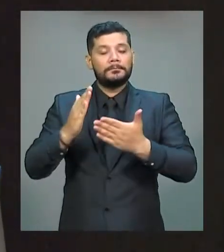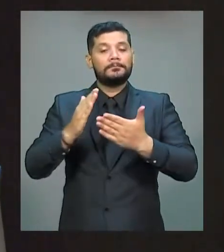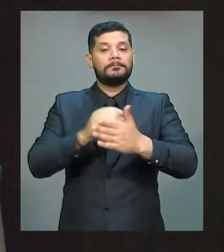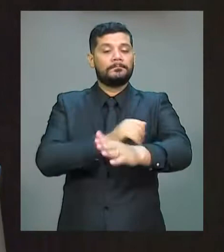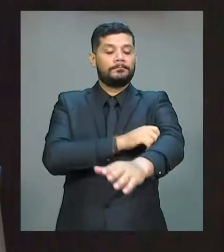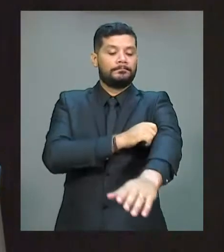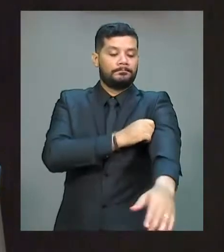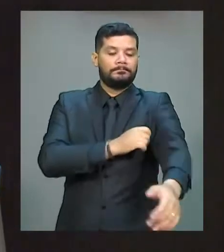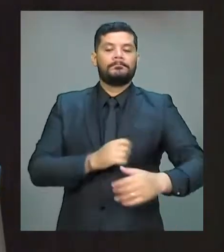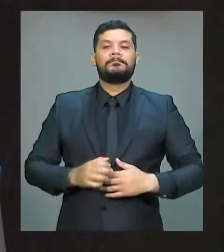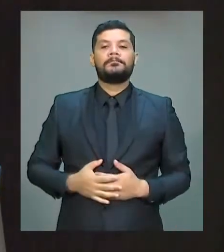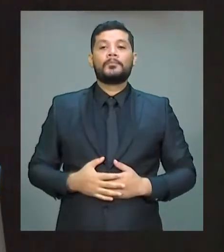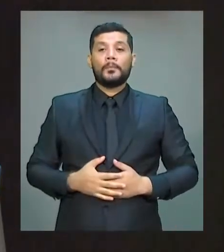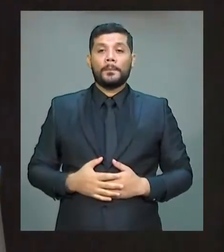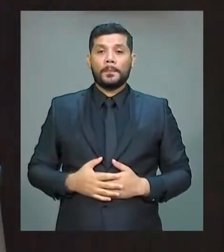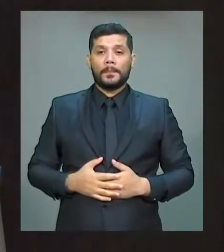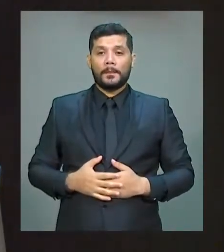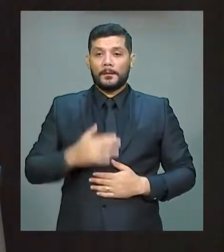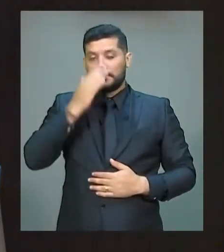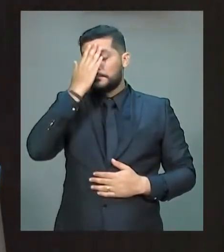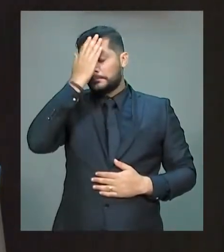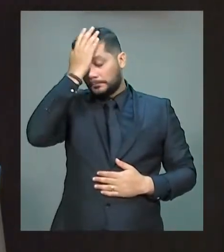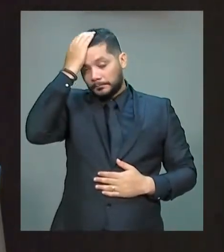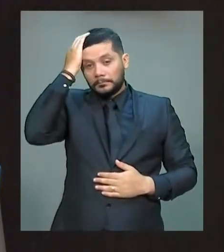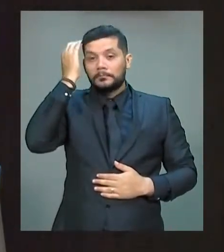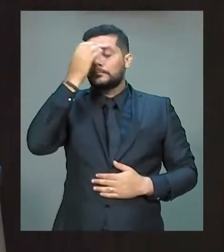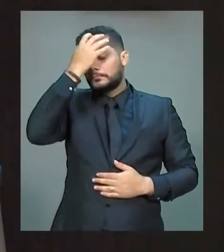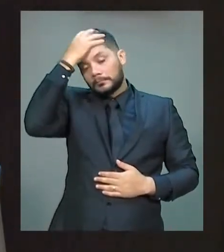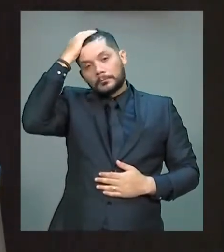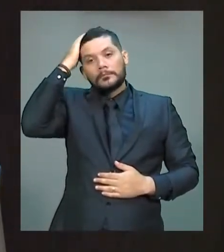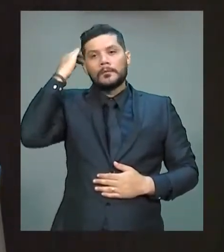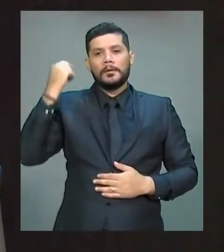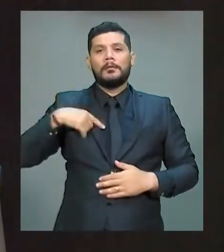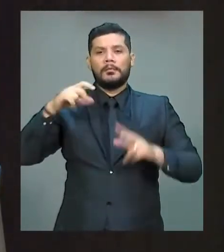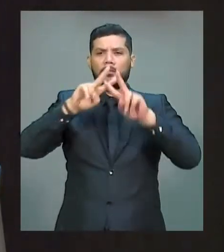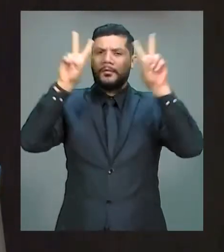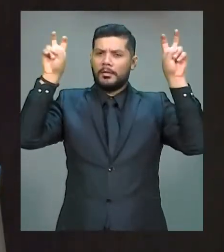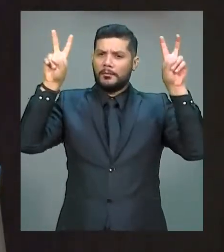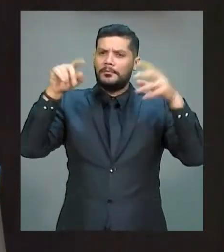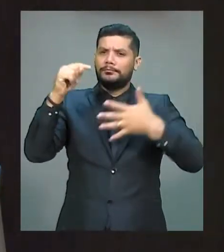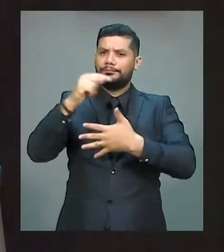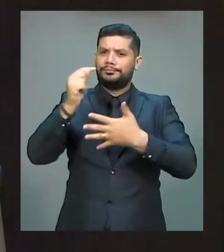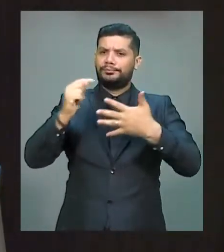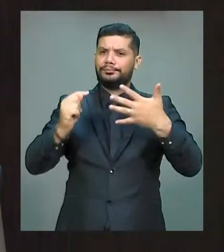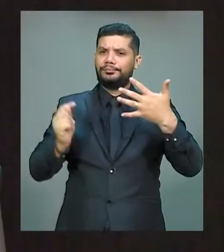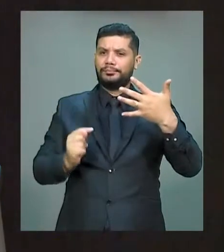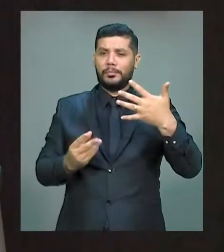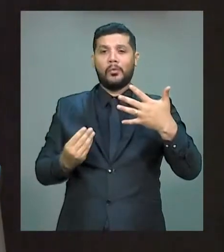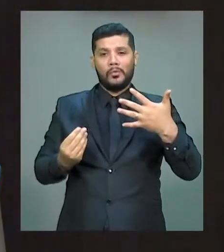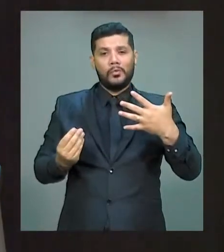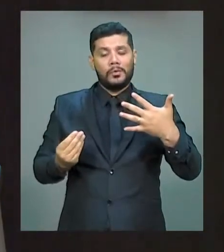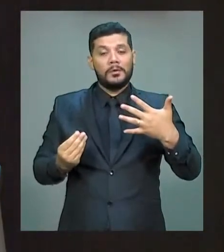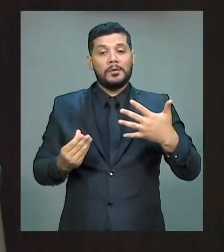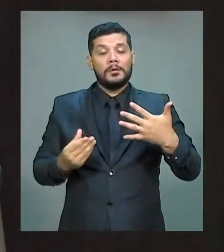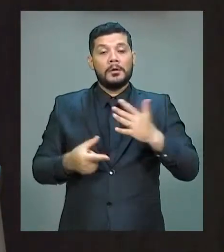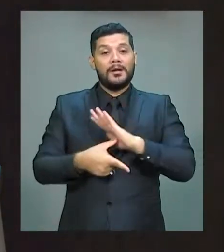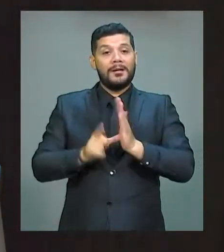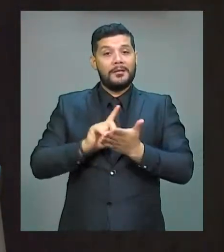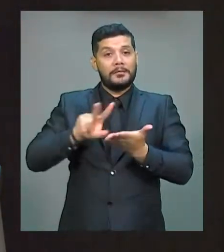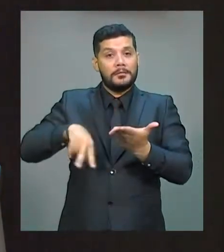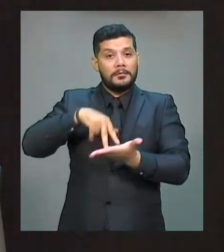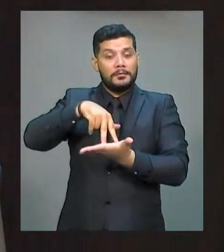antes de iniciar o meu pronunciamento, eu vou tratar de muitos temas, eu quero dizer que eu quero